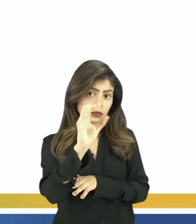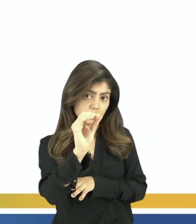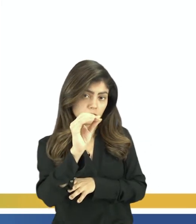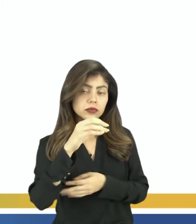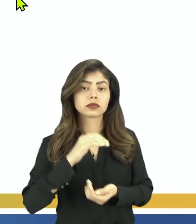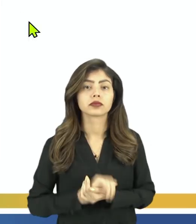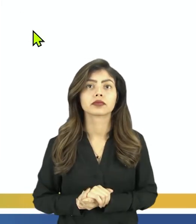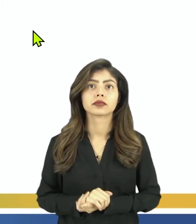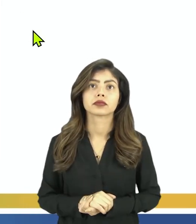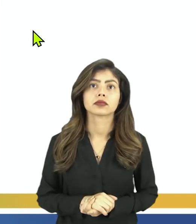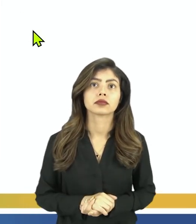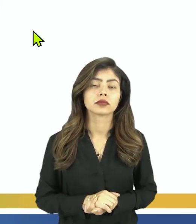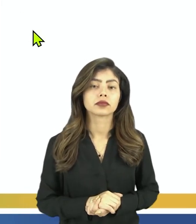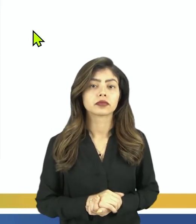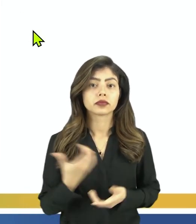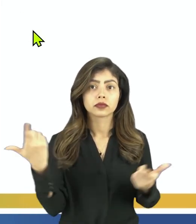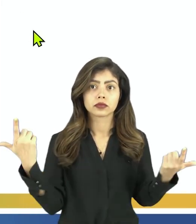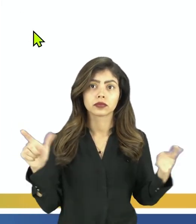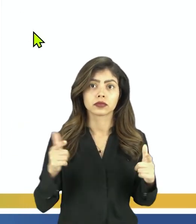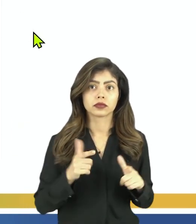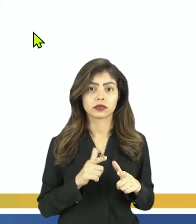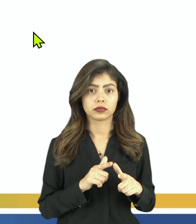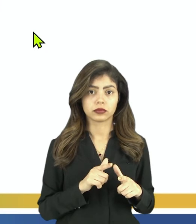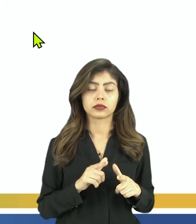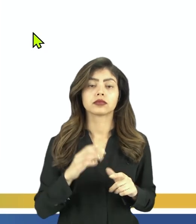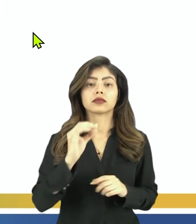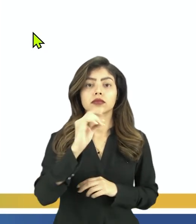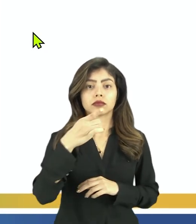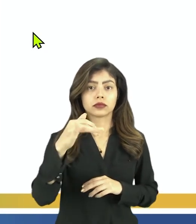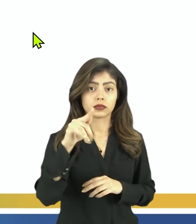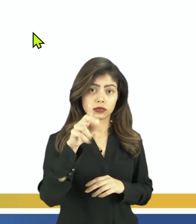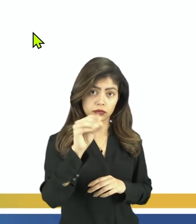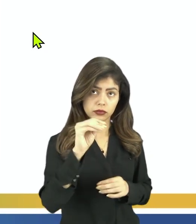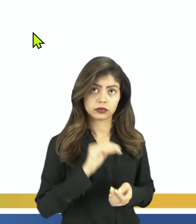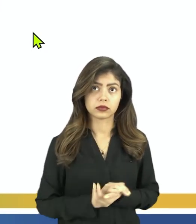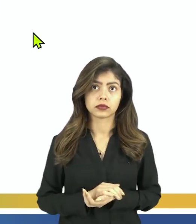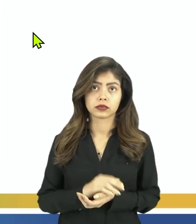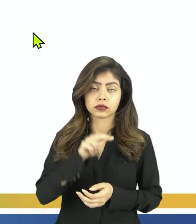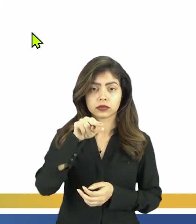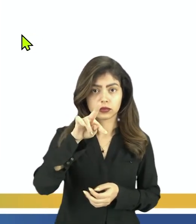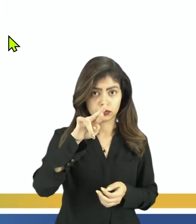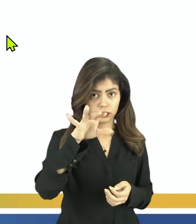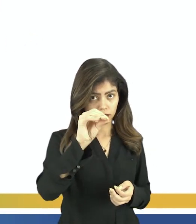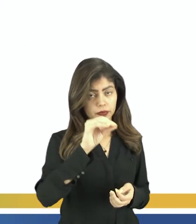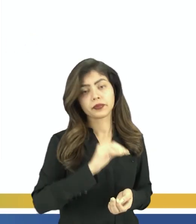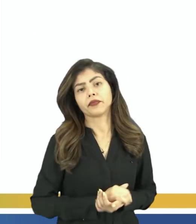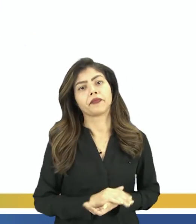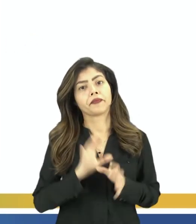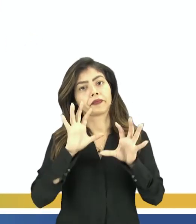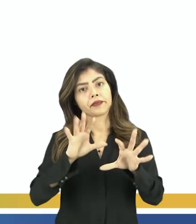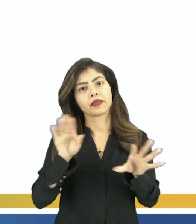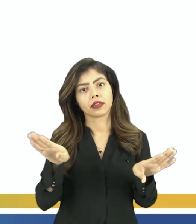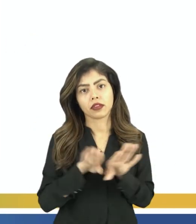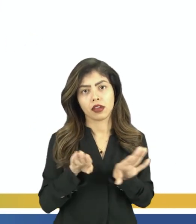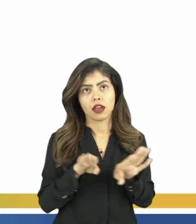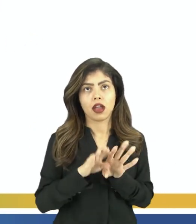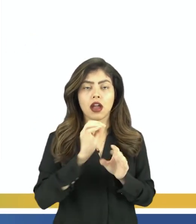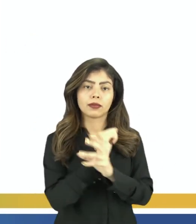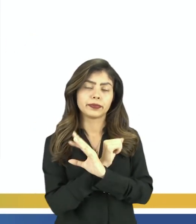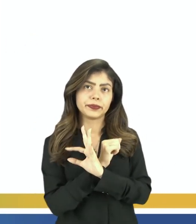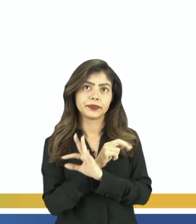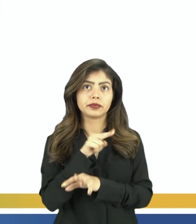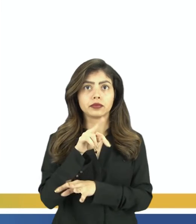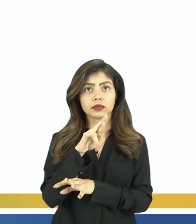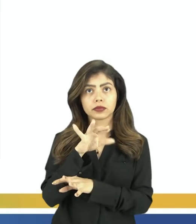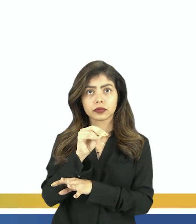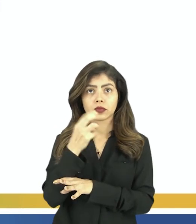oso, significa que teve a diminuição de oxigênio do nítrico. Então aqui, ó, no ácido nítrico,